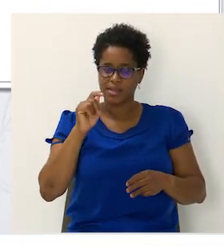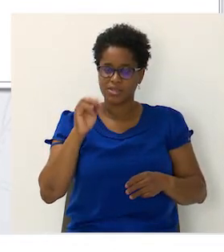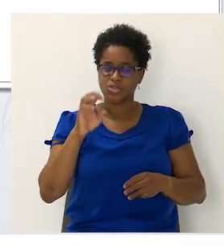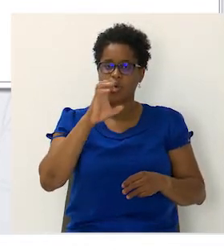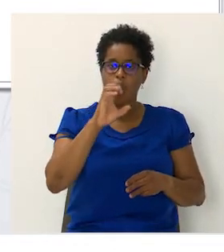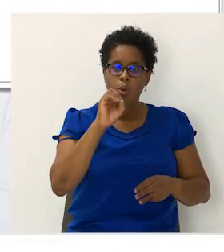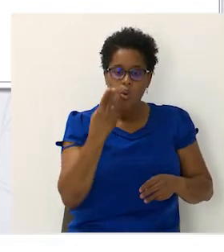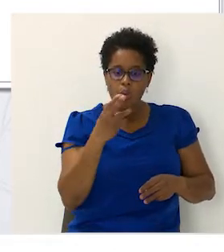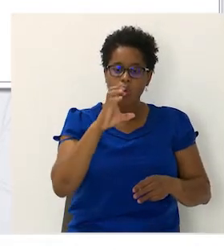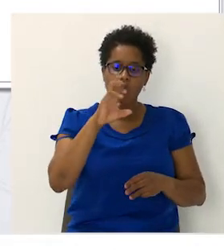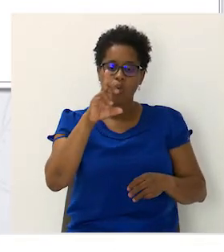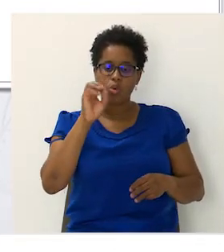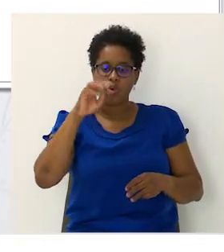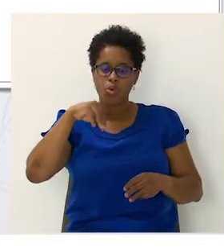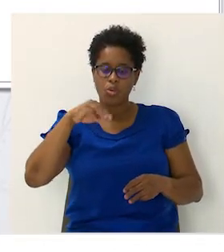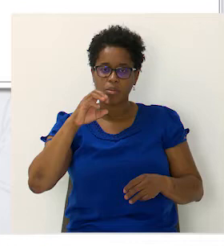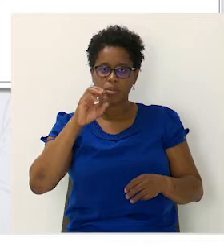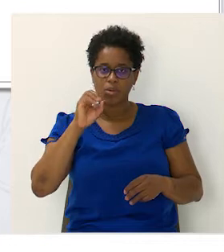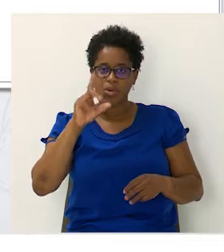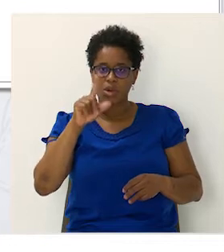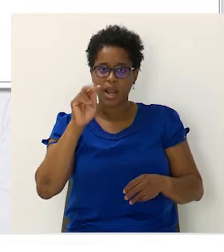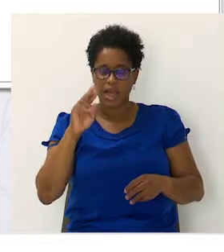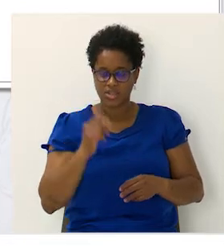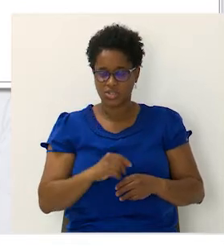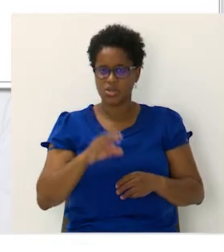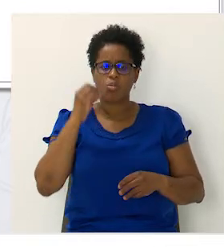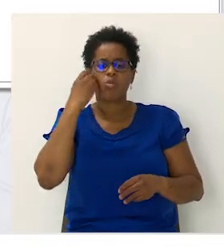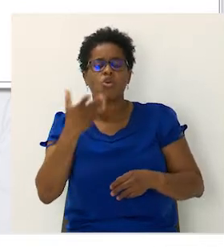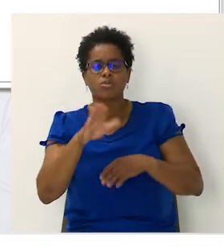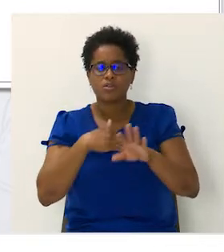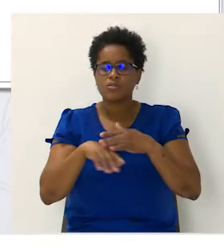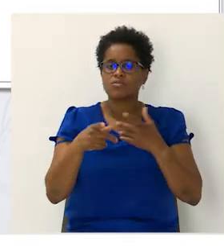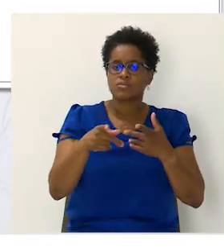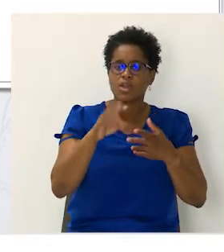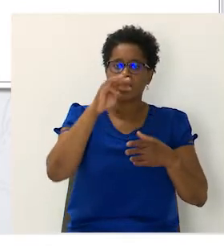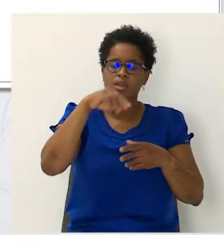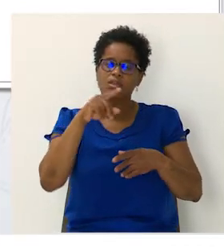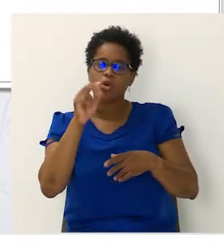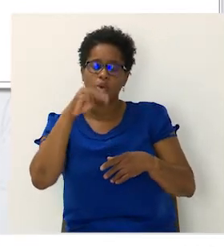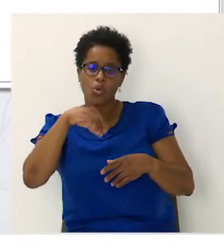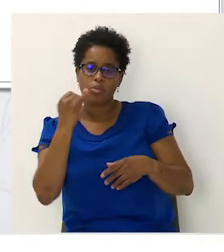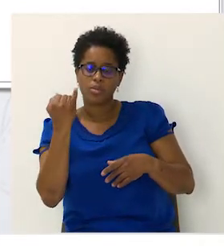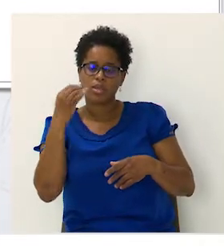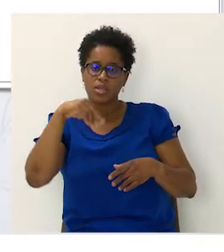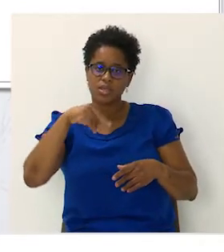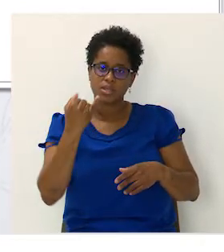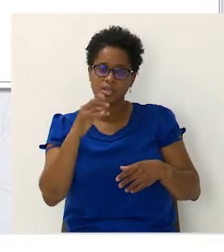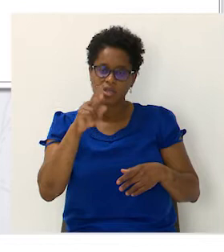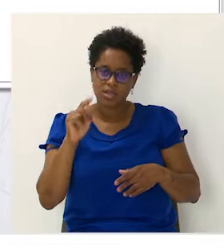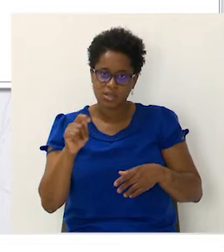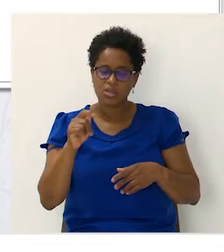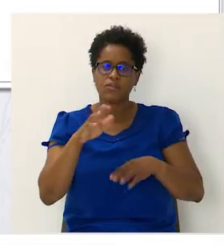Comelesh. Como se define? Define-se por menires dispostos em